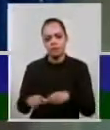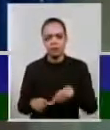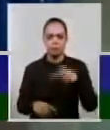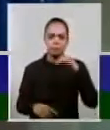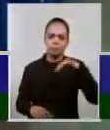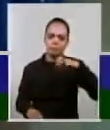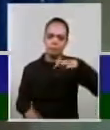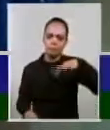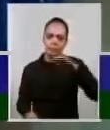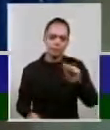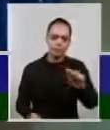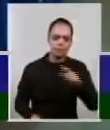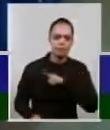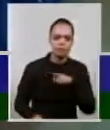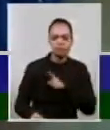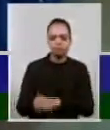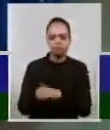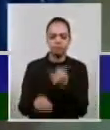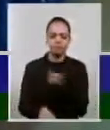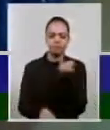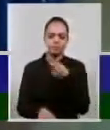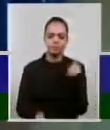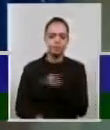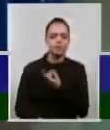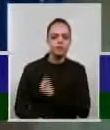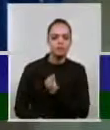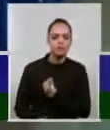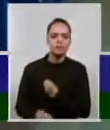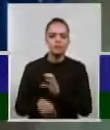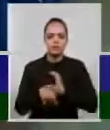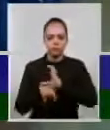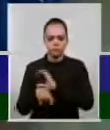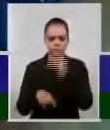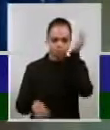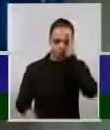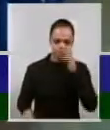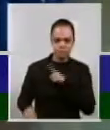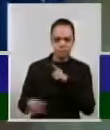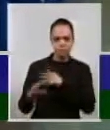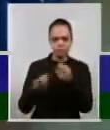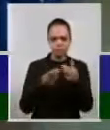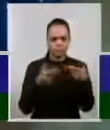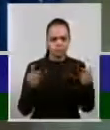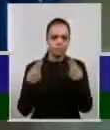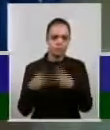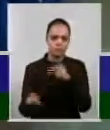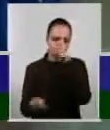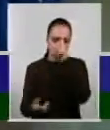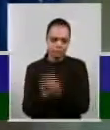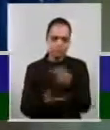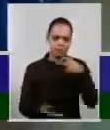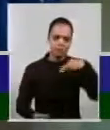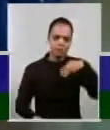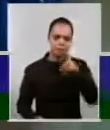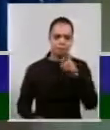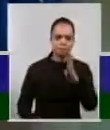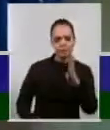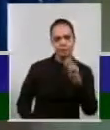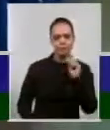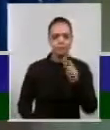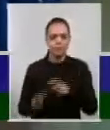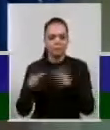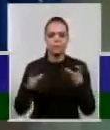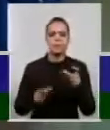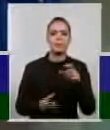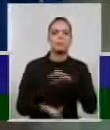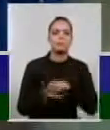Pimenta tem momentos importantes da nossa Constituinte brasileira, tem muita coisa dele, como líder do PMDB, que era o maior partido do